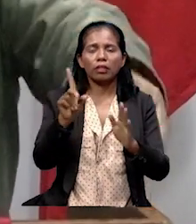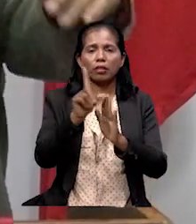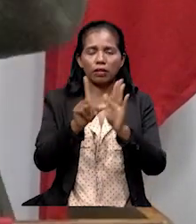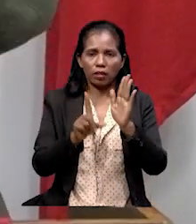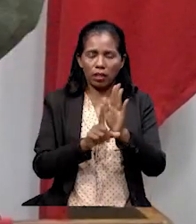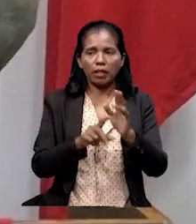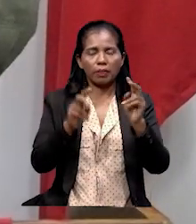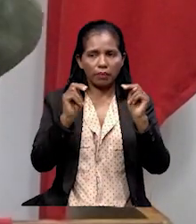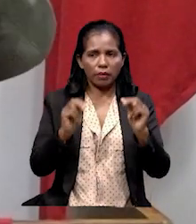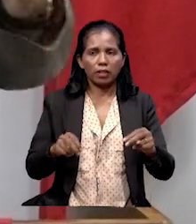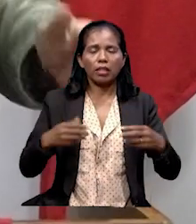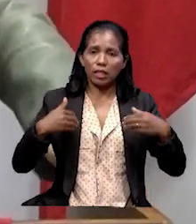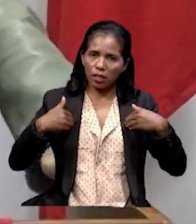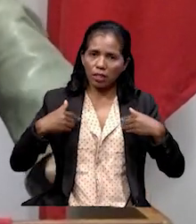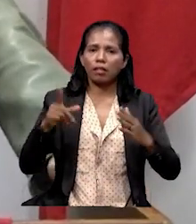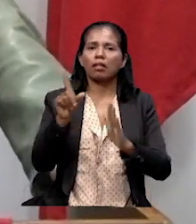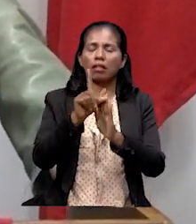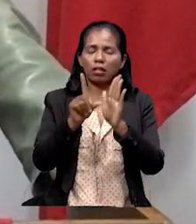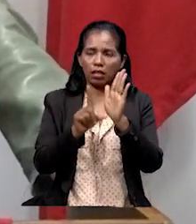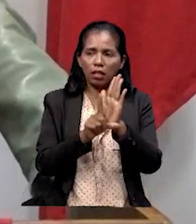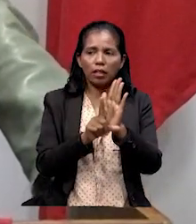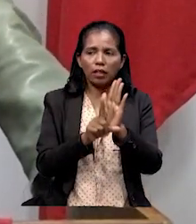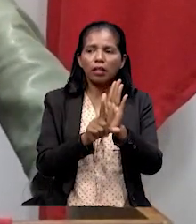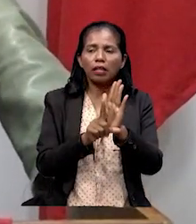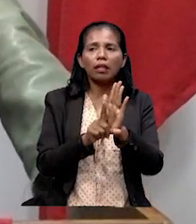possibilidade se a lei atual né primeiro a